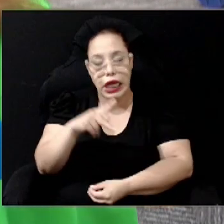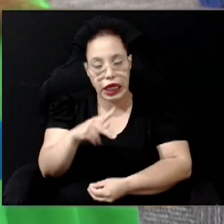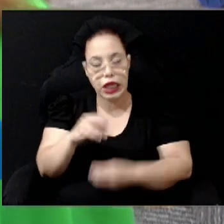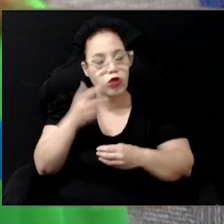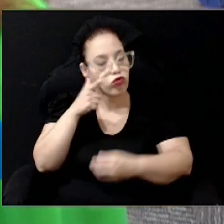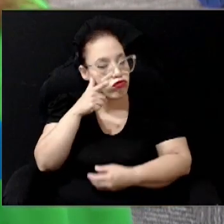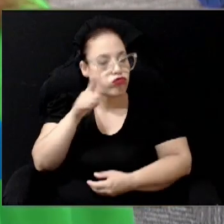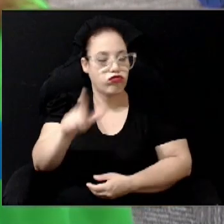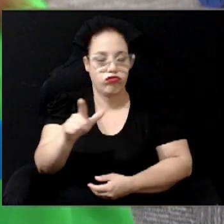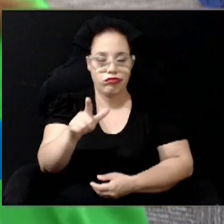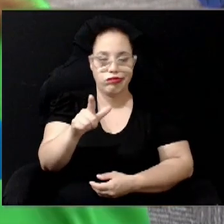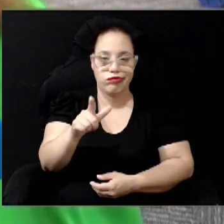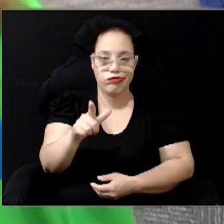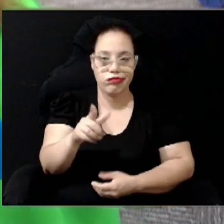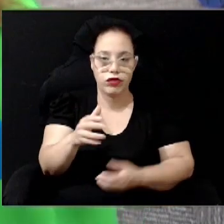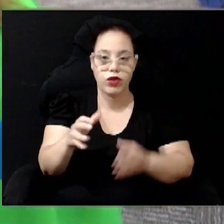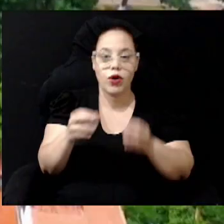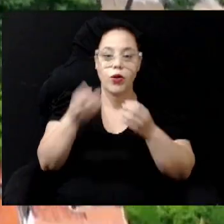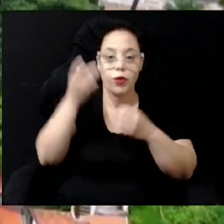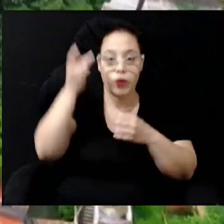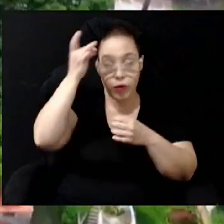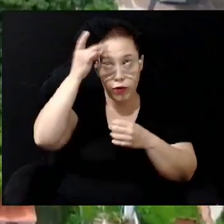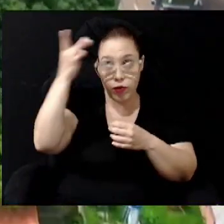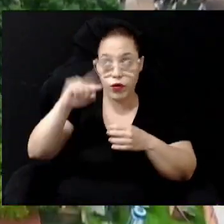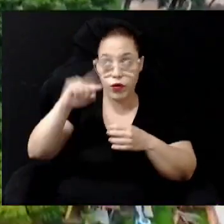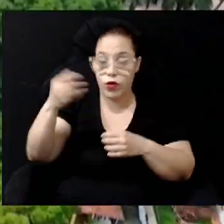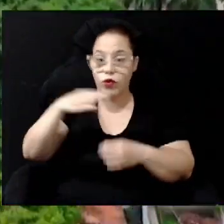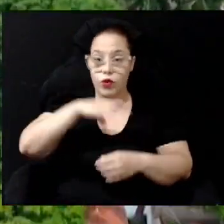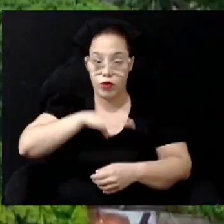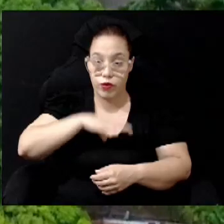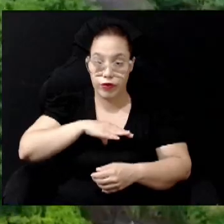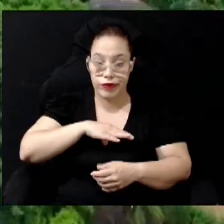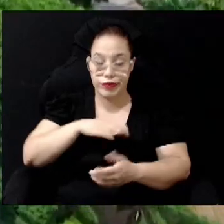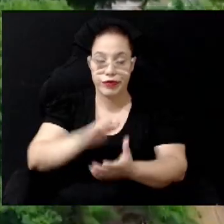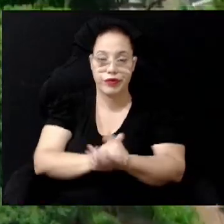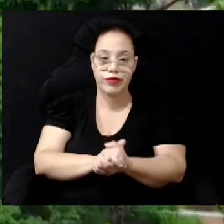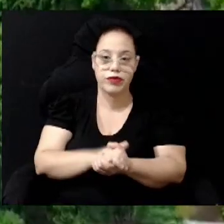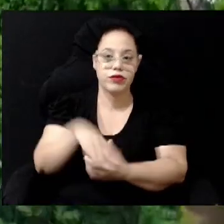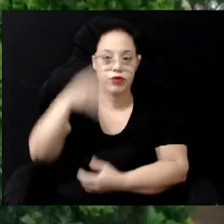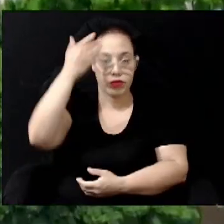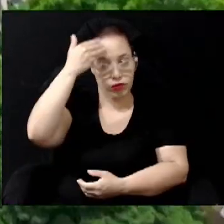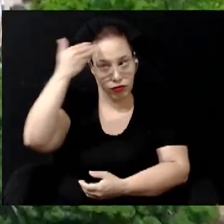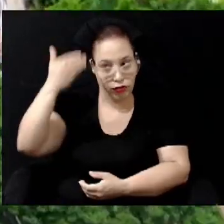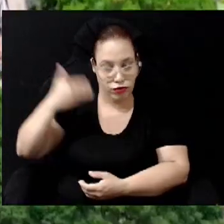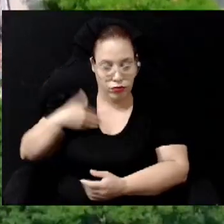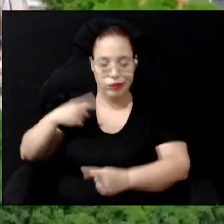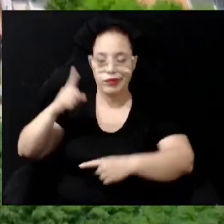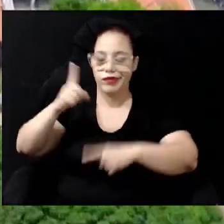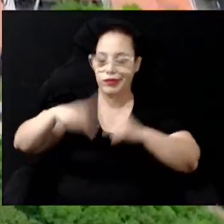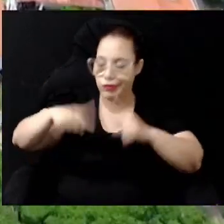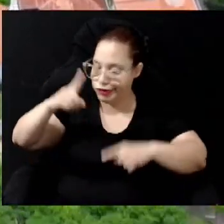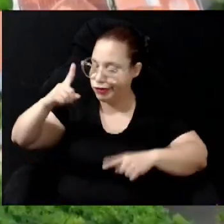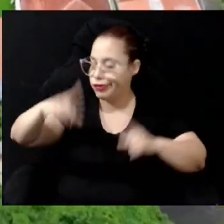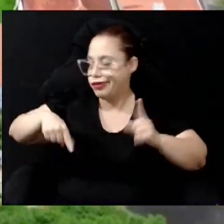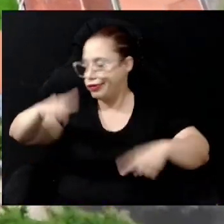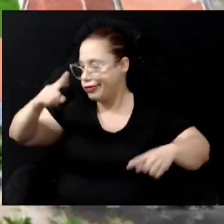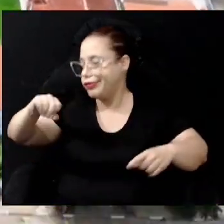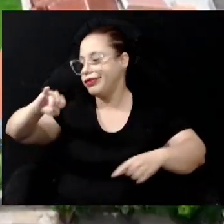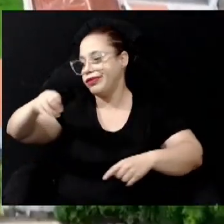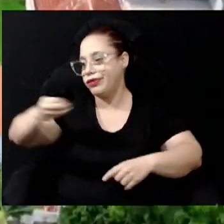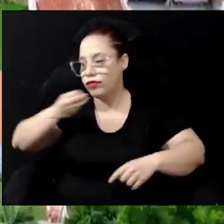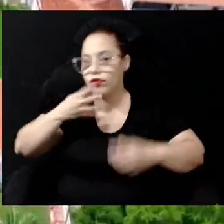esse acesso mais fácil como os outros munícipes. De acordo com a parlamentar, por diversas oportunidades foram